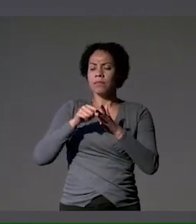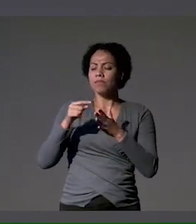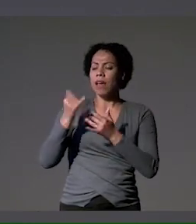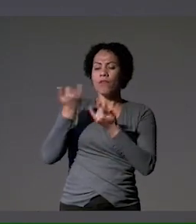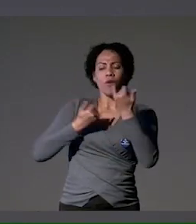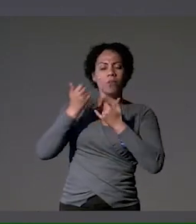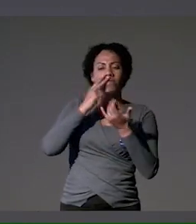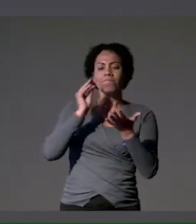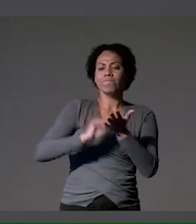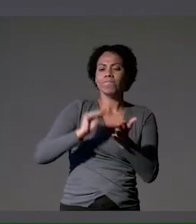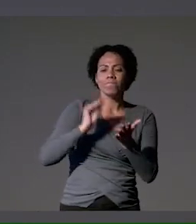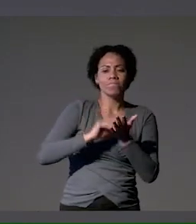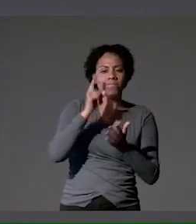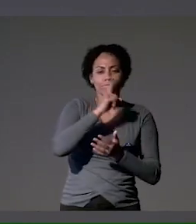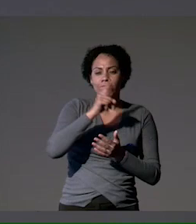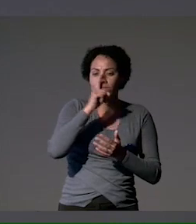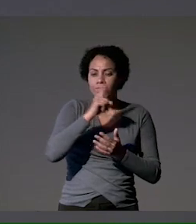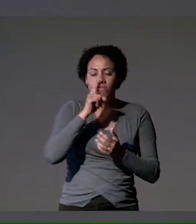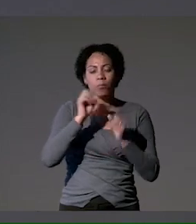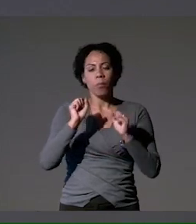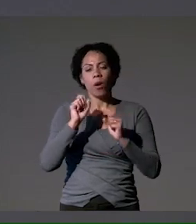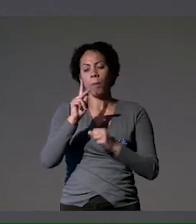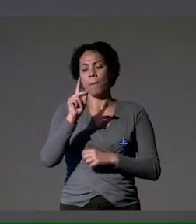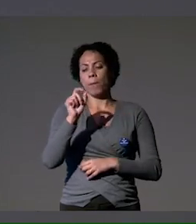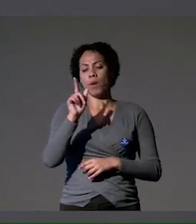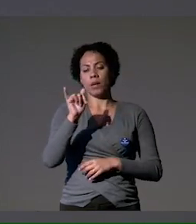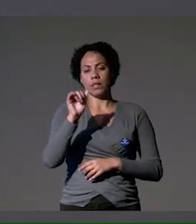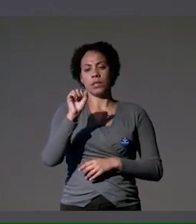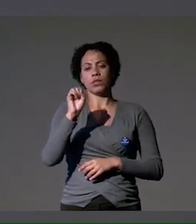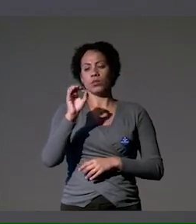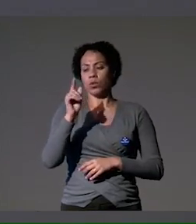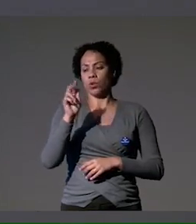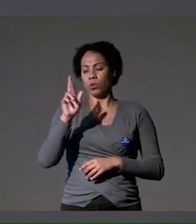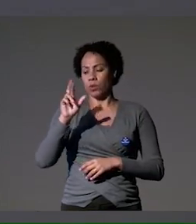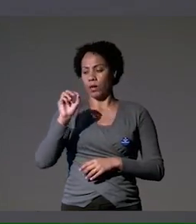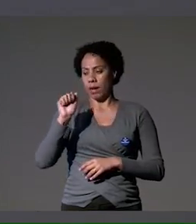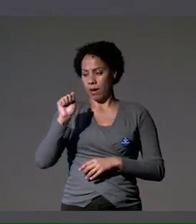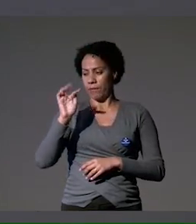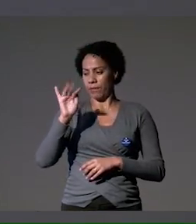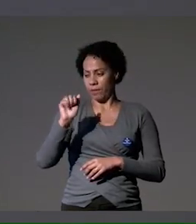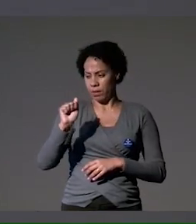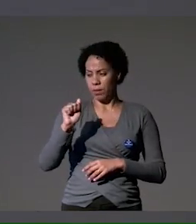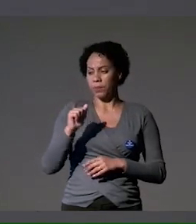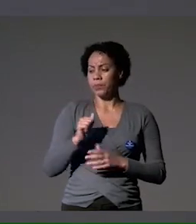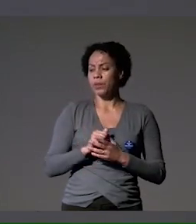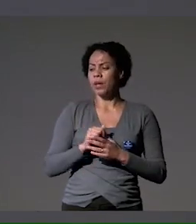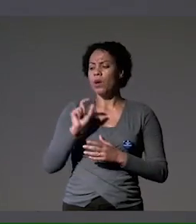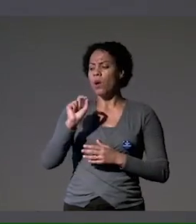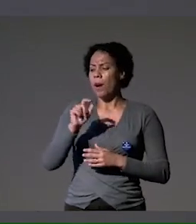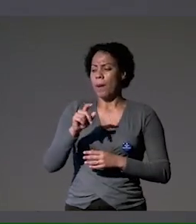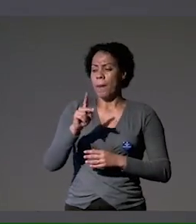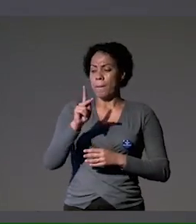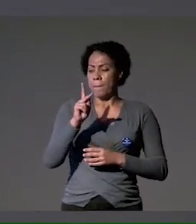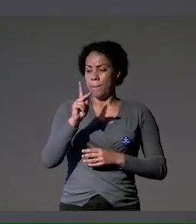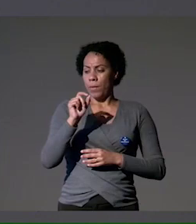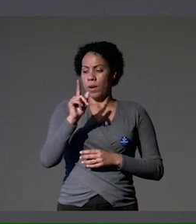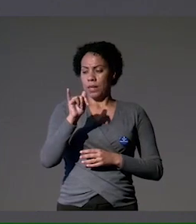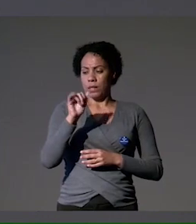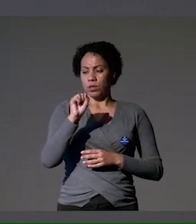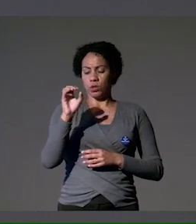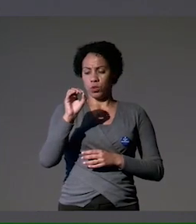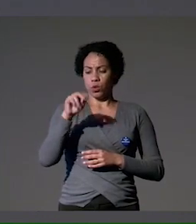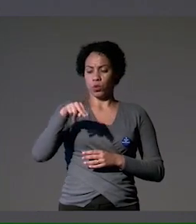ser solicitada uma actigrafia ou uma polissonografia. A actigrafia é mais simples, coloca um aparelho no pulso, em que